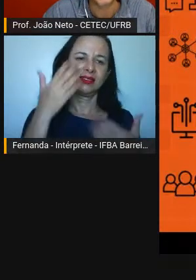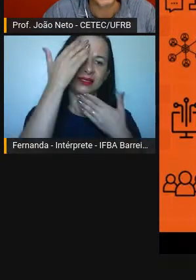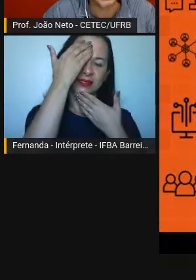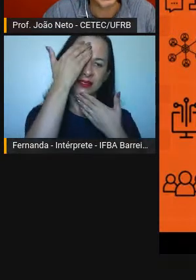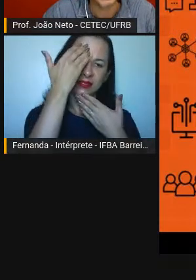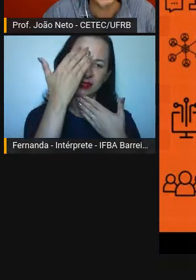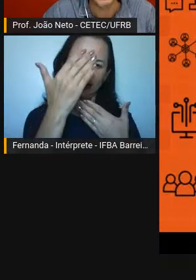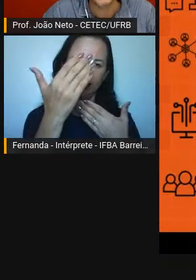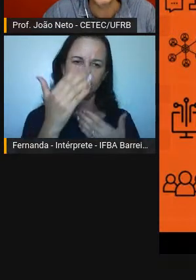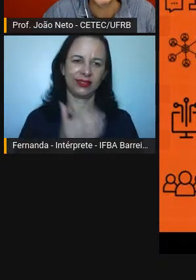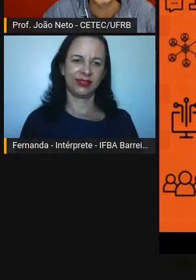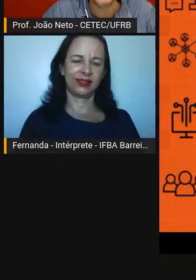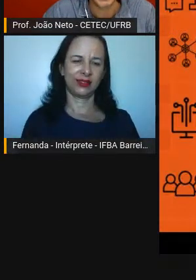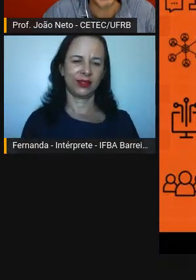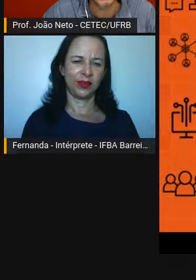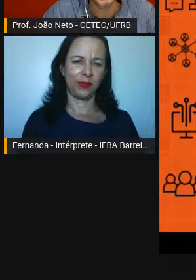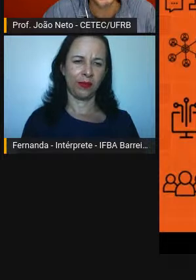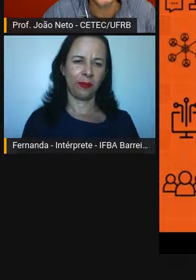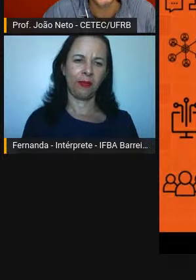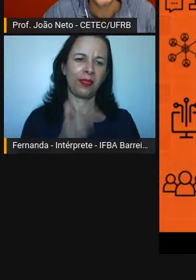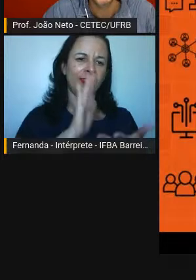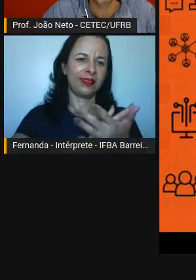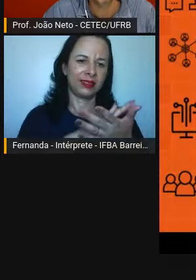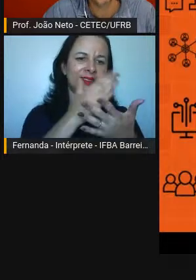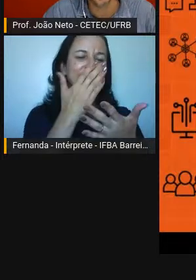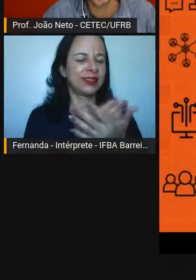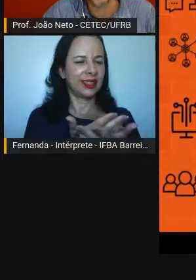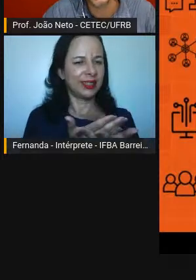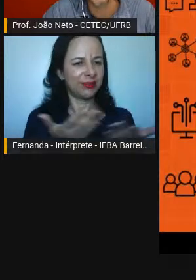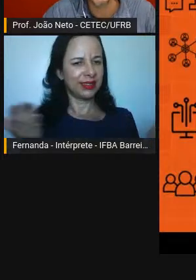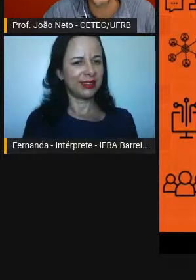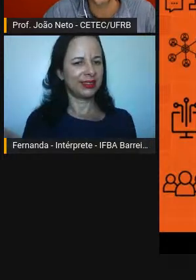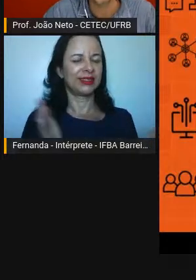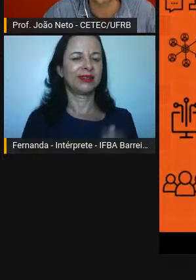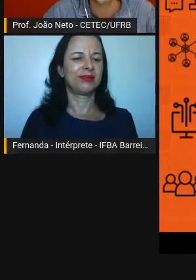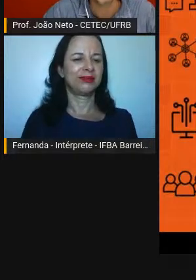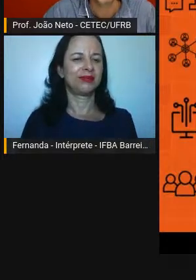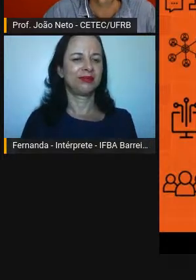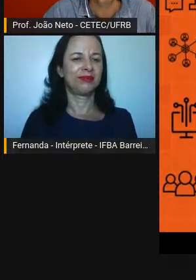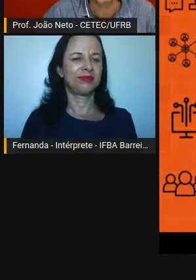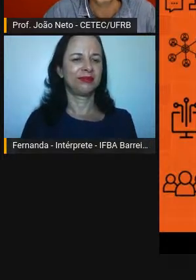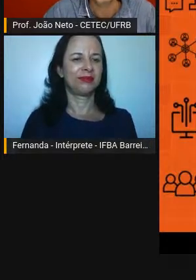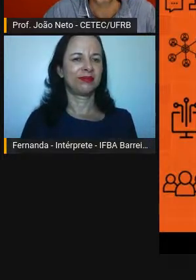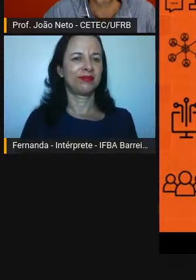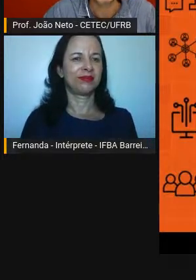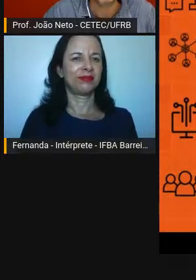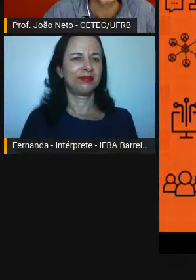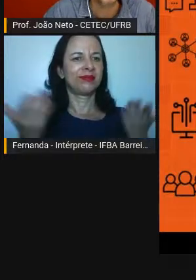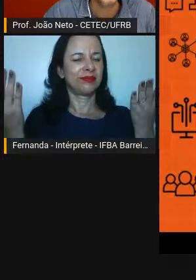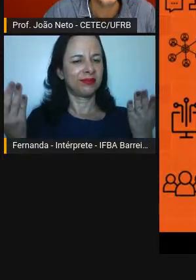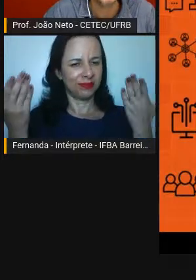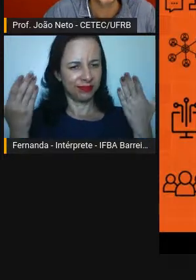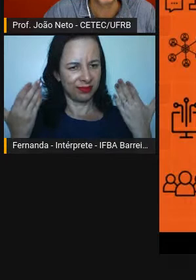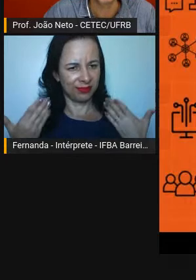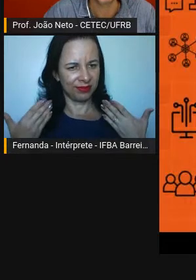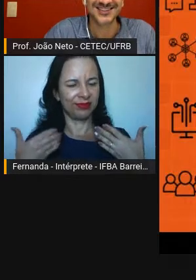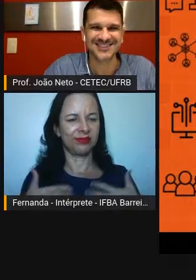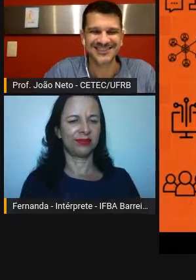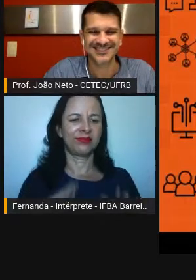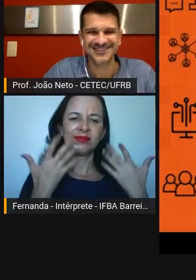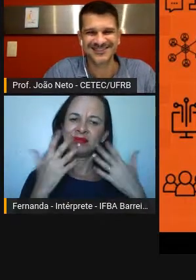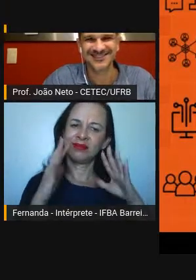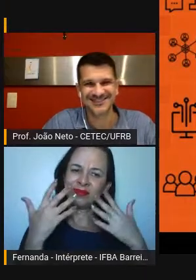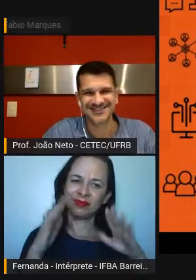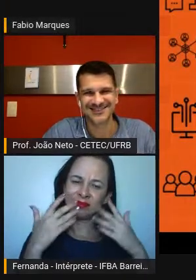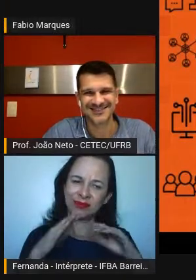agradecer a sempre disse enfim coloco-me à disposição agora para para pergunta né da